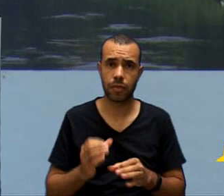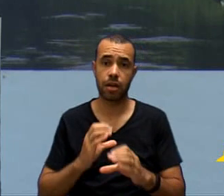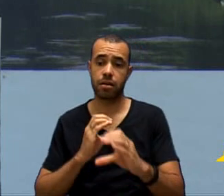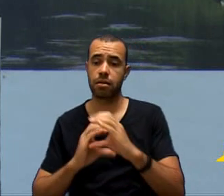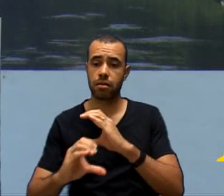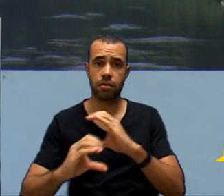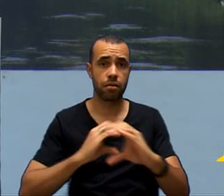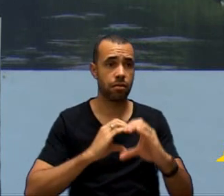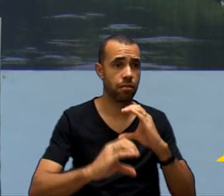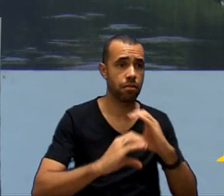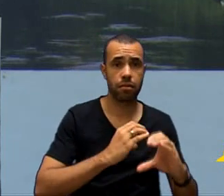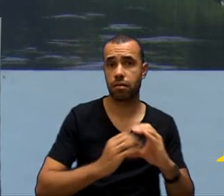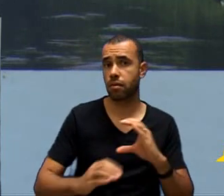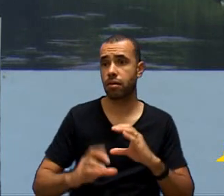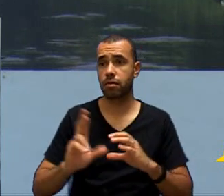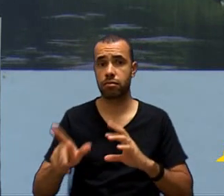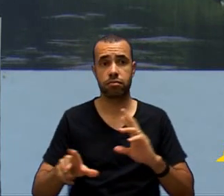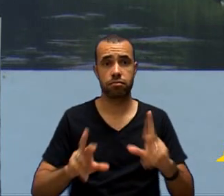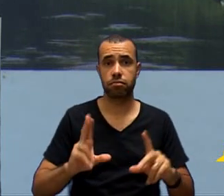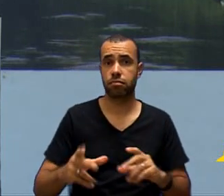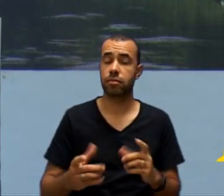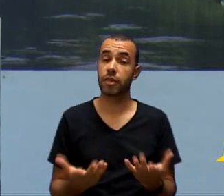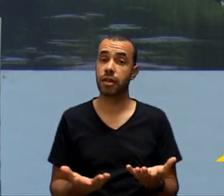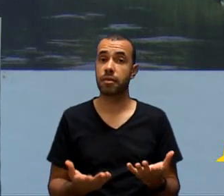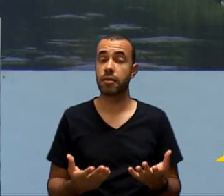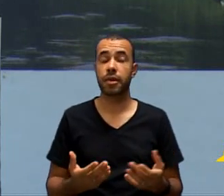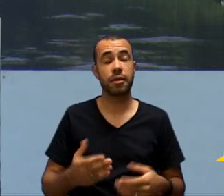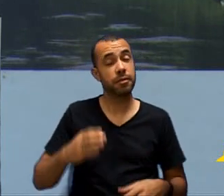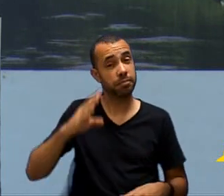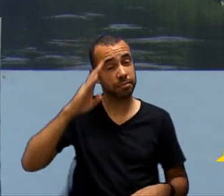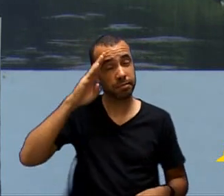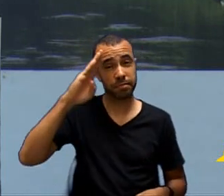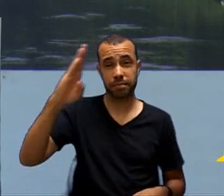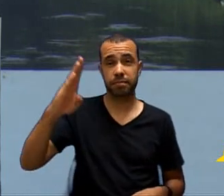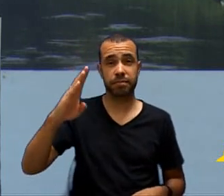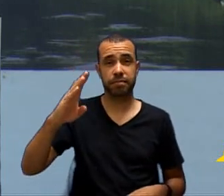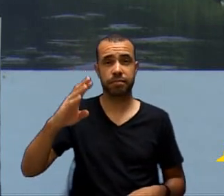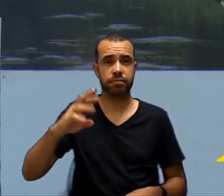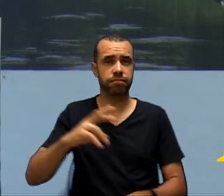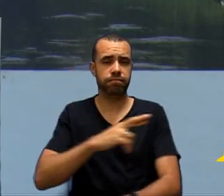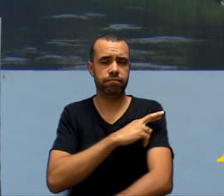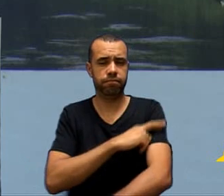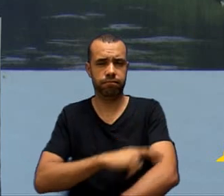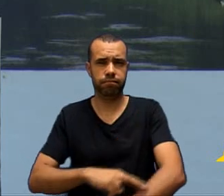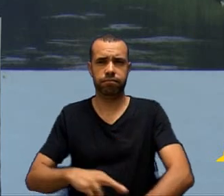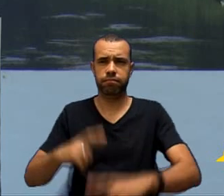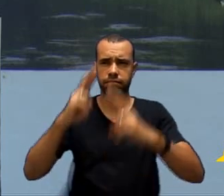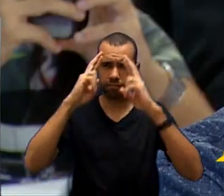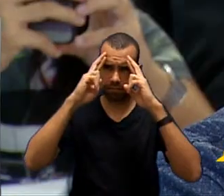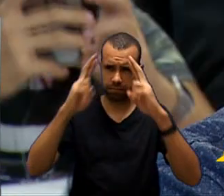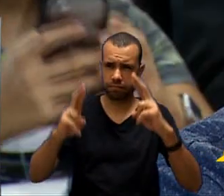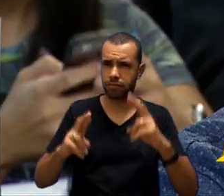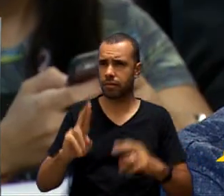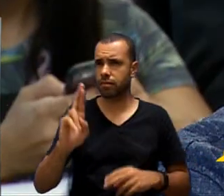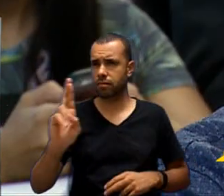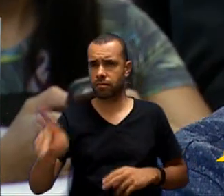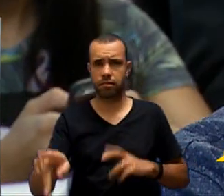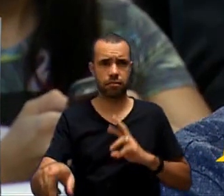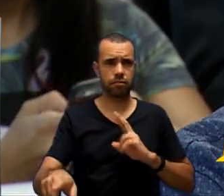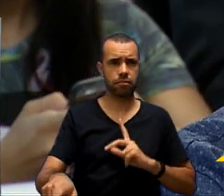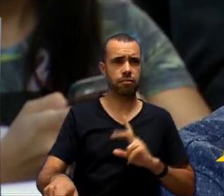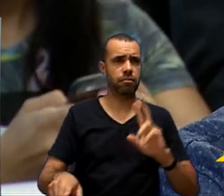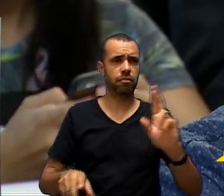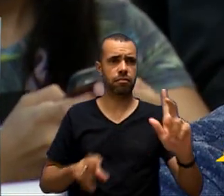comunicação e, acima de qualquer coisa, o respeito pela diversidade, o respeito